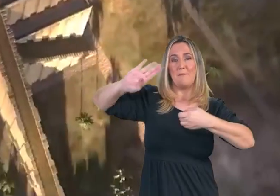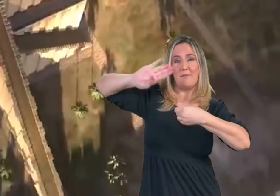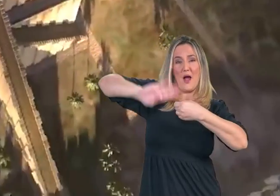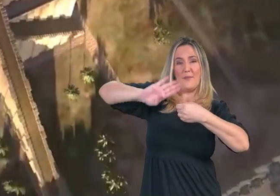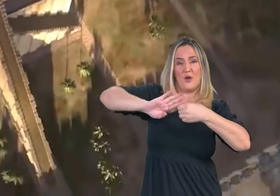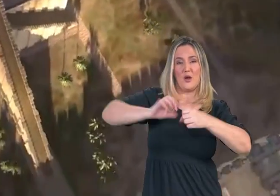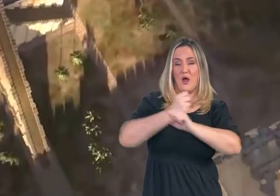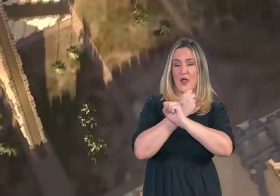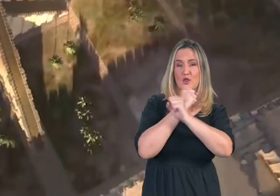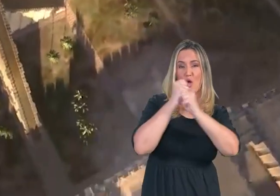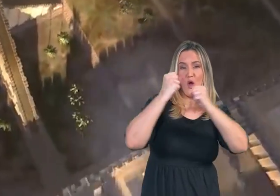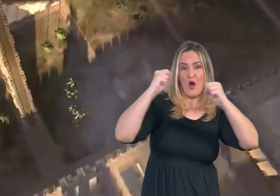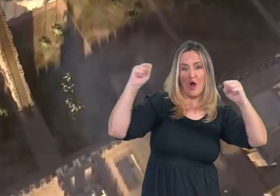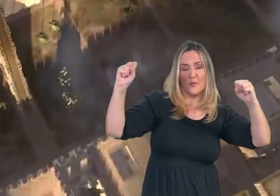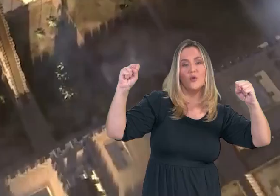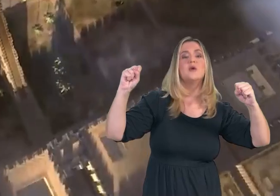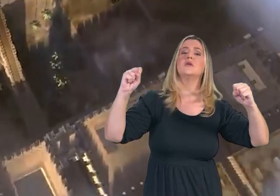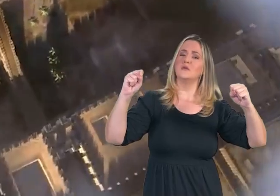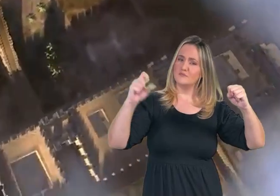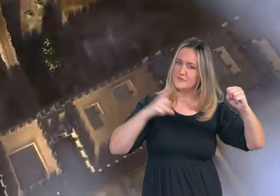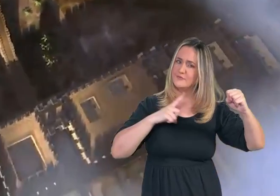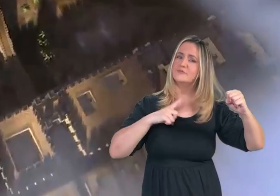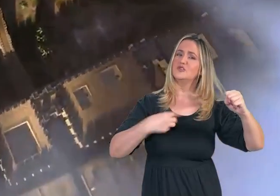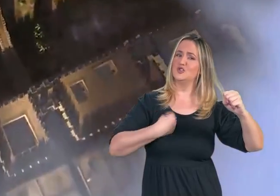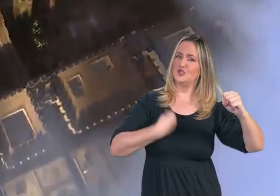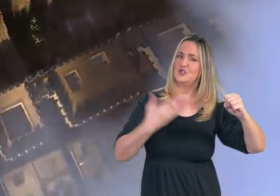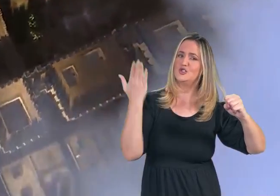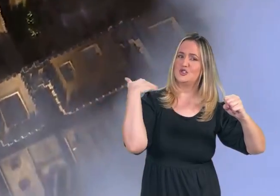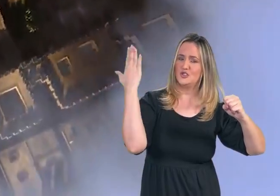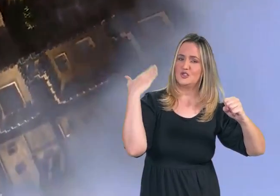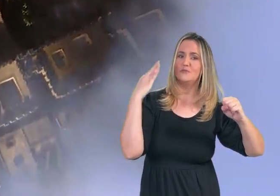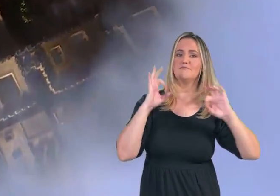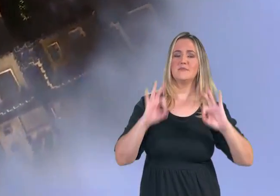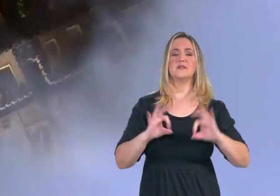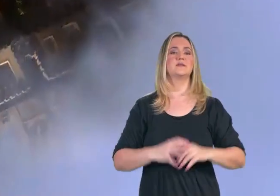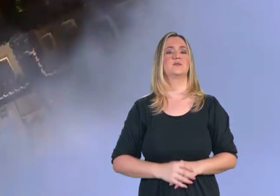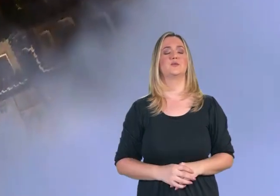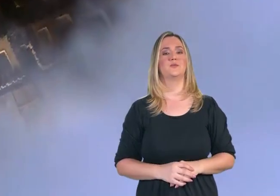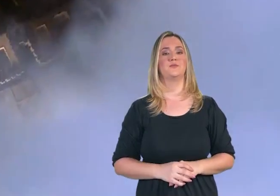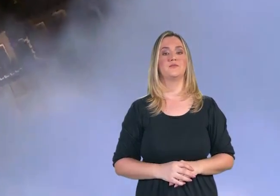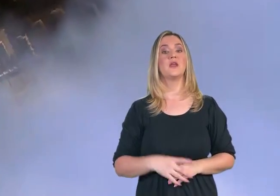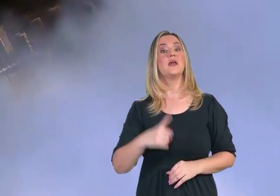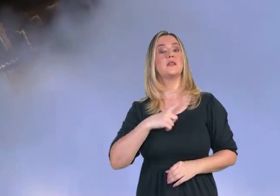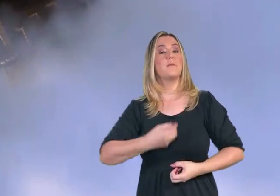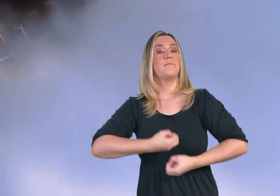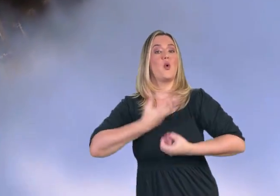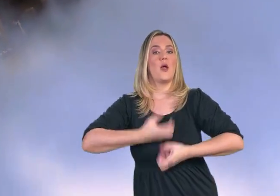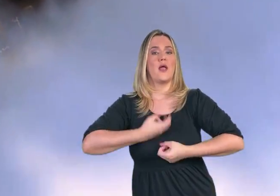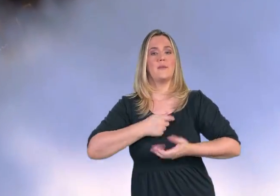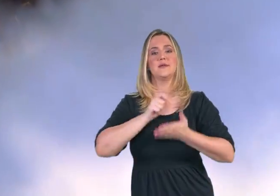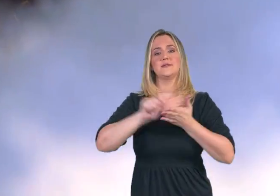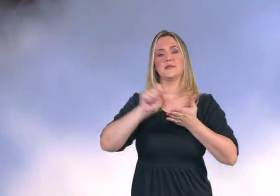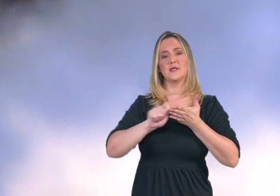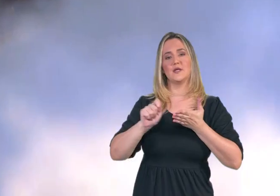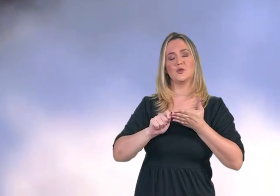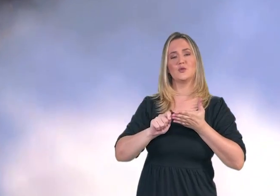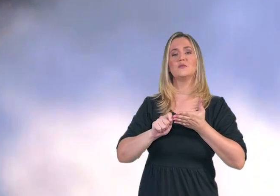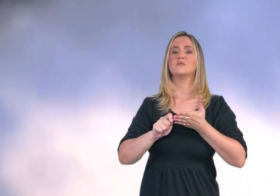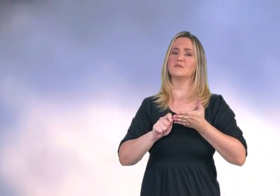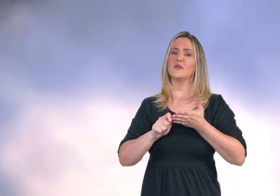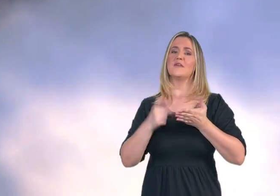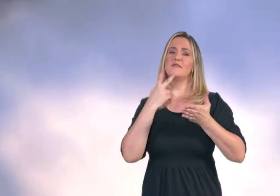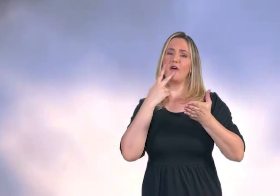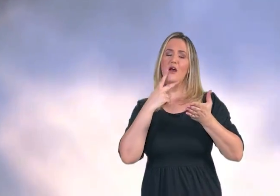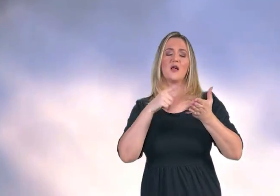citado num trecho do poema épico Epopeia do Gilgamesh. Esse poema foi escrito em Assírio Médio e pode ser